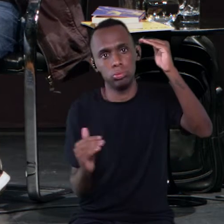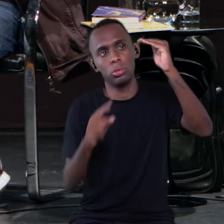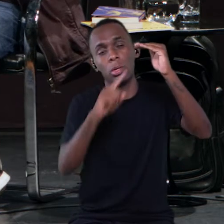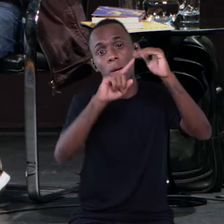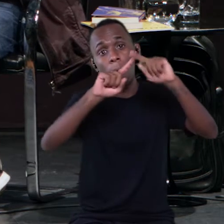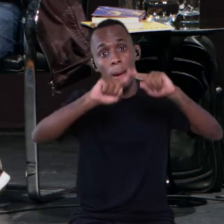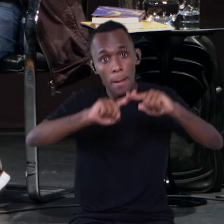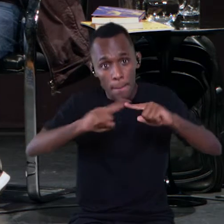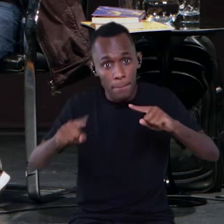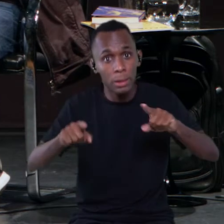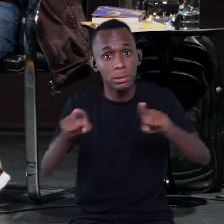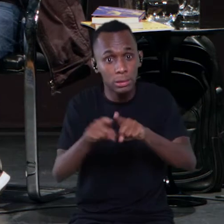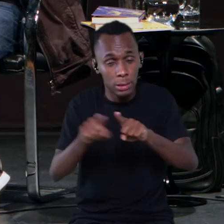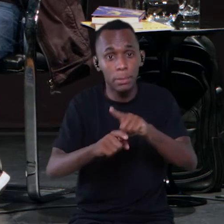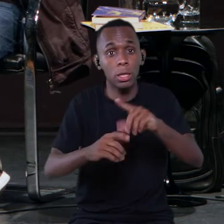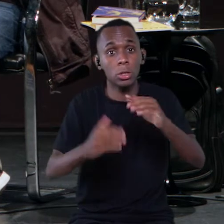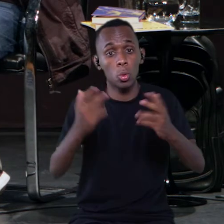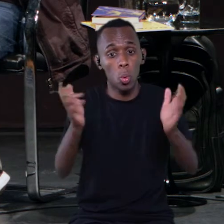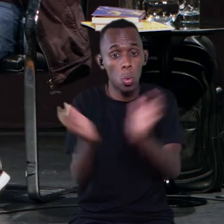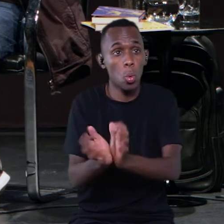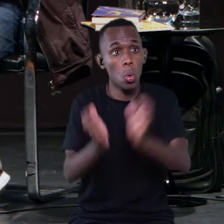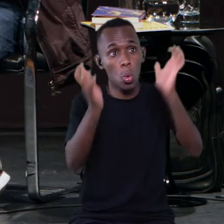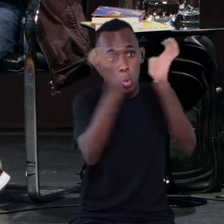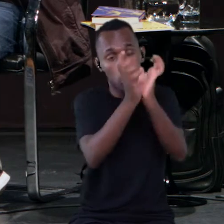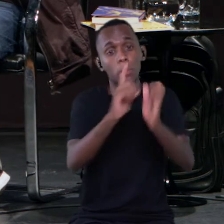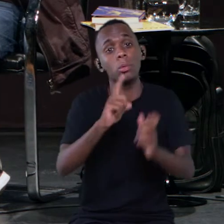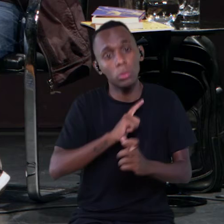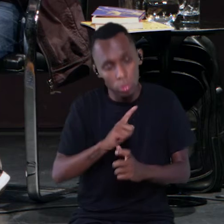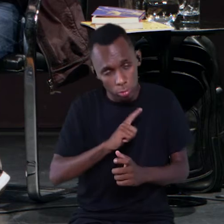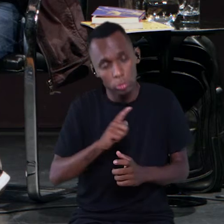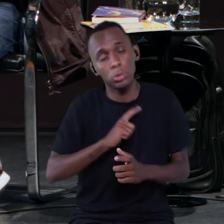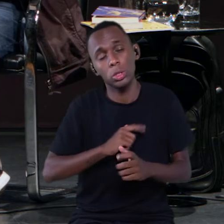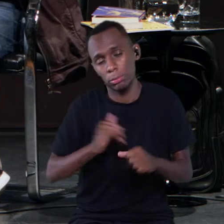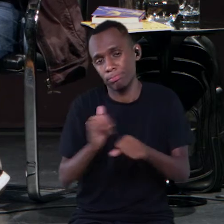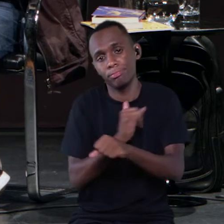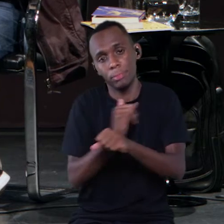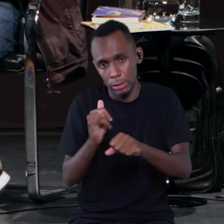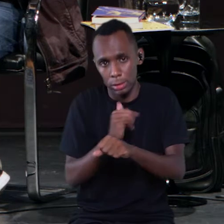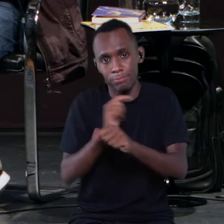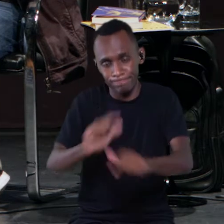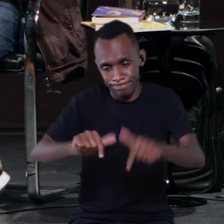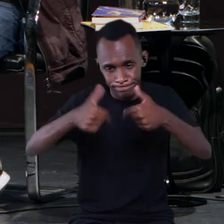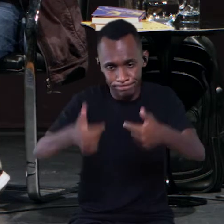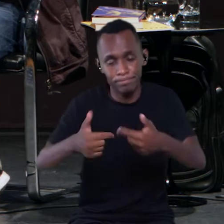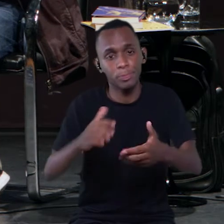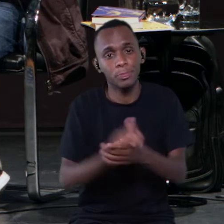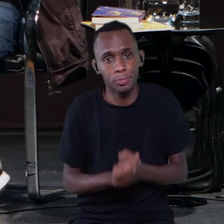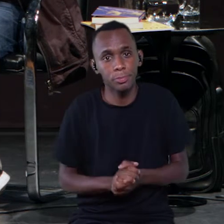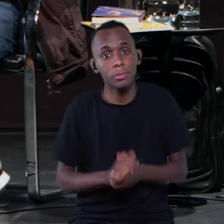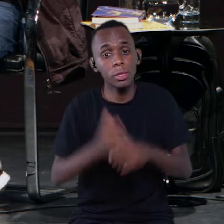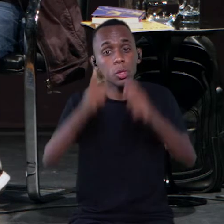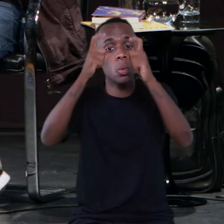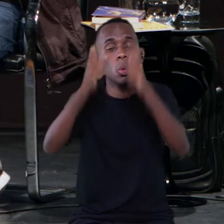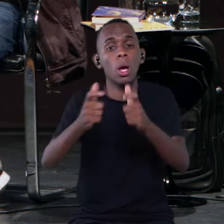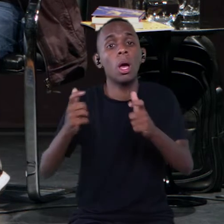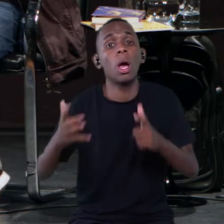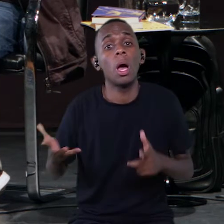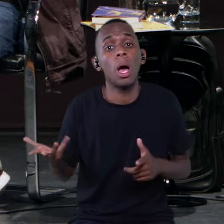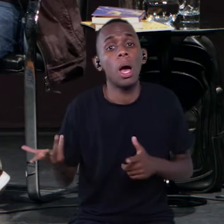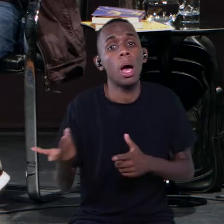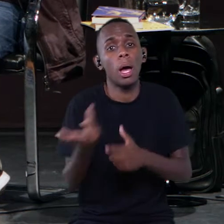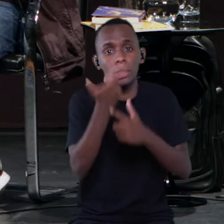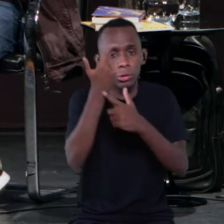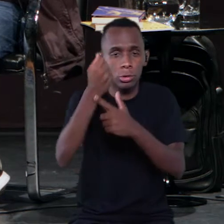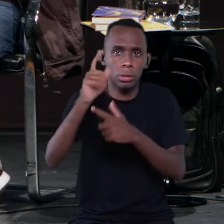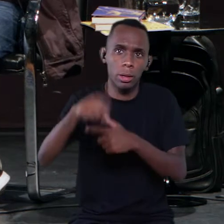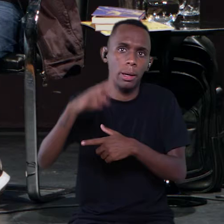reações múltiplas da área dos dominados também, das reações violentas às reações simbólicas. O campo artístico é fundamental. Pensar,